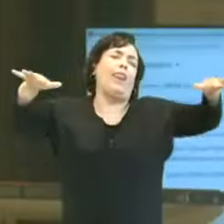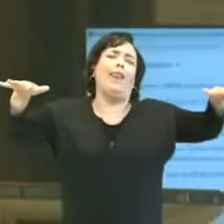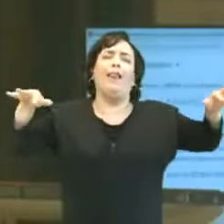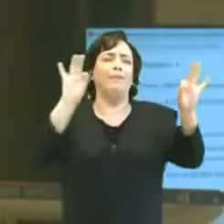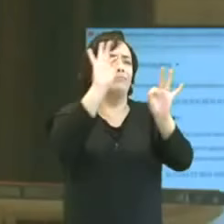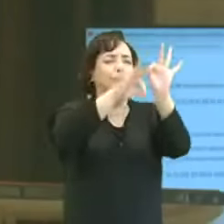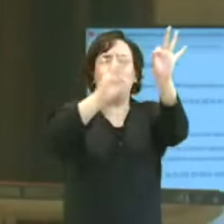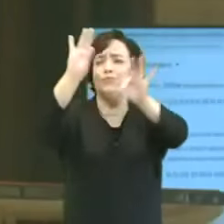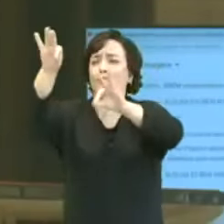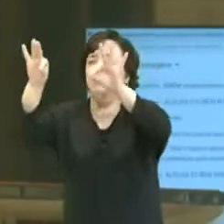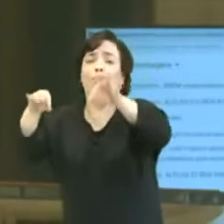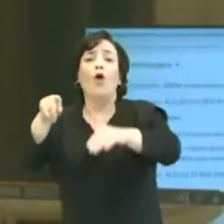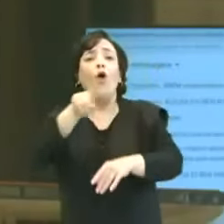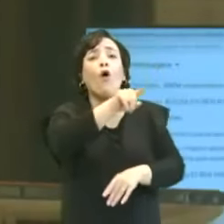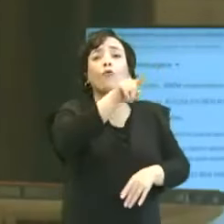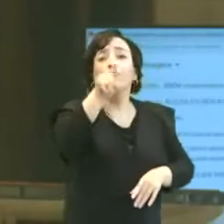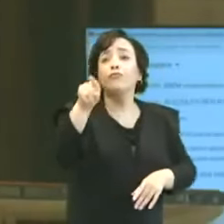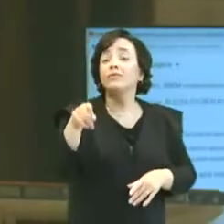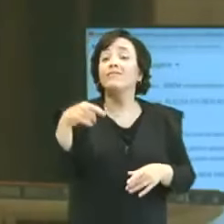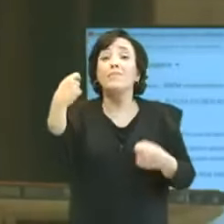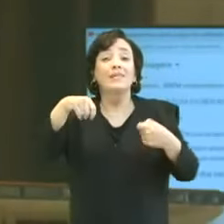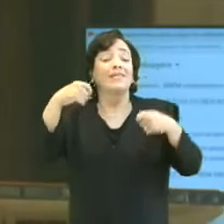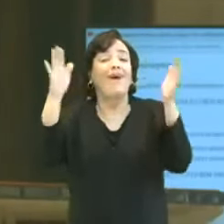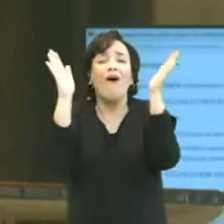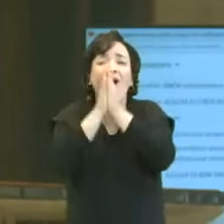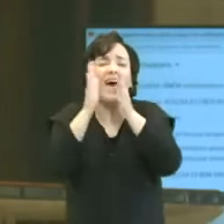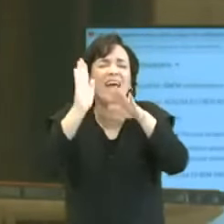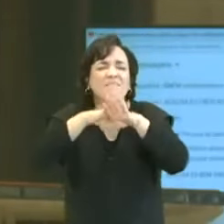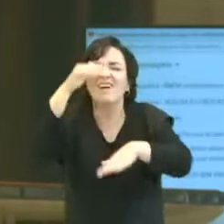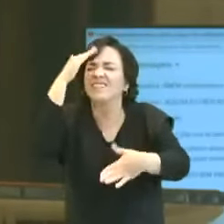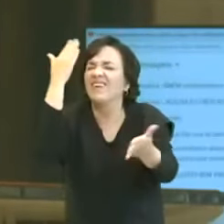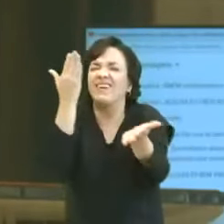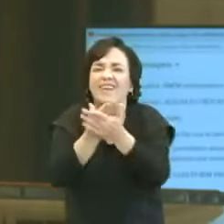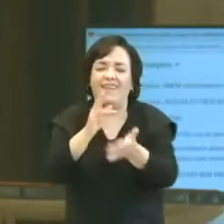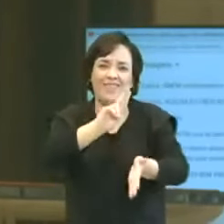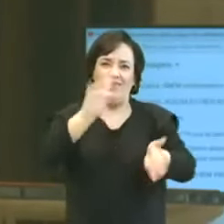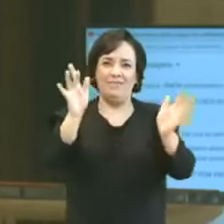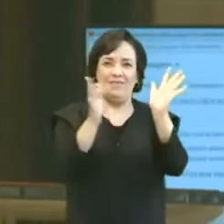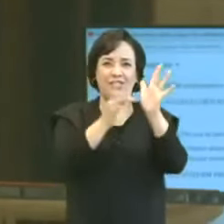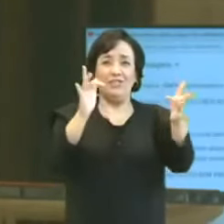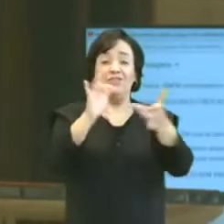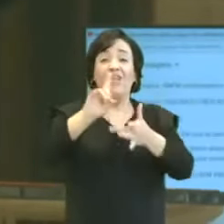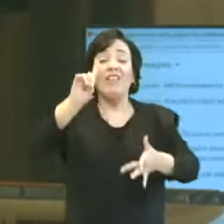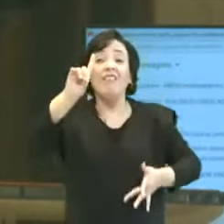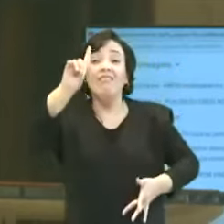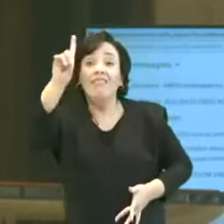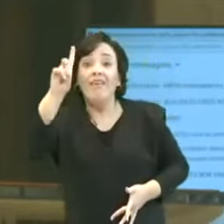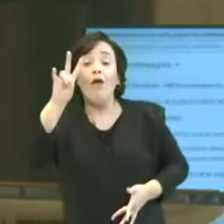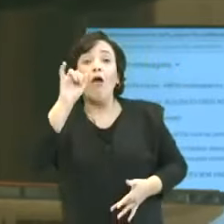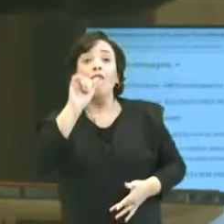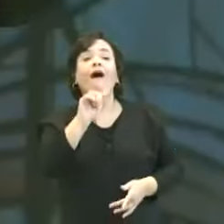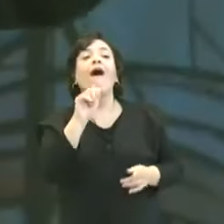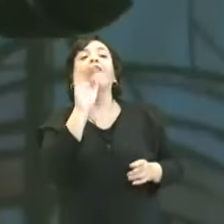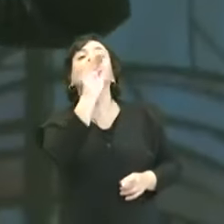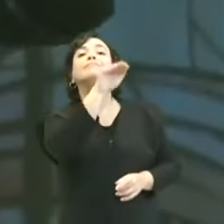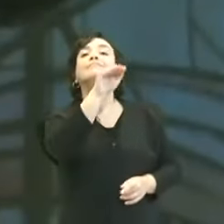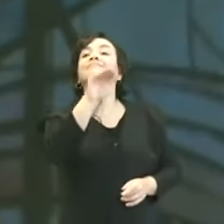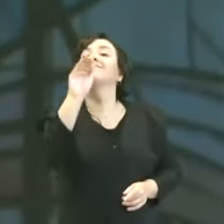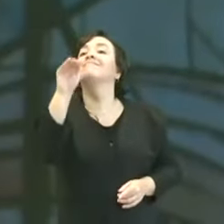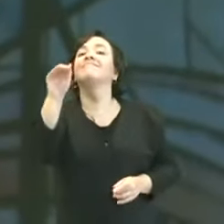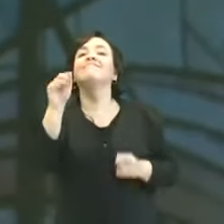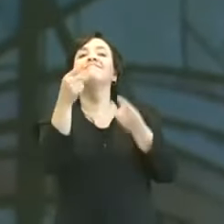meio. Você vai orar mais, eu creio em nome de Jesus. Deus vai te provocar hoje e vai te levar